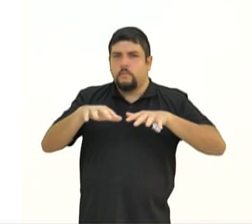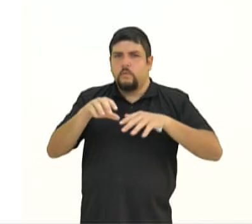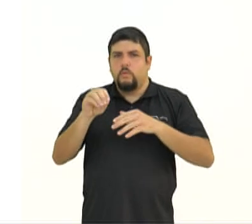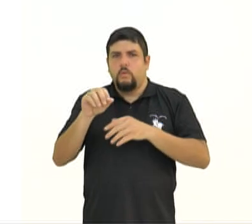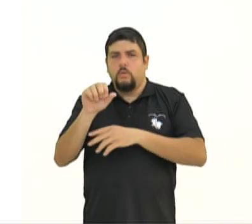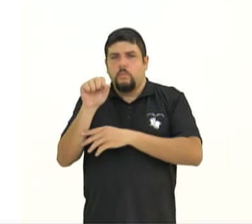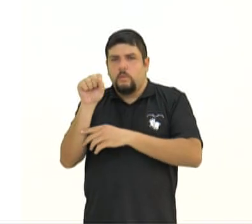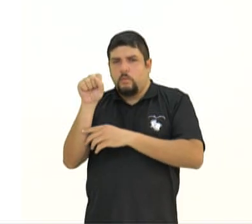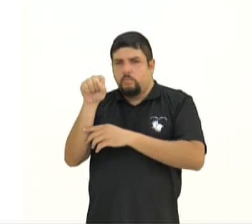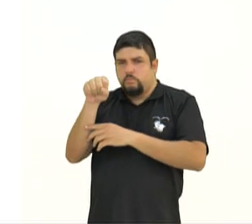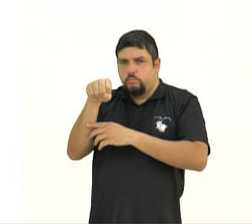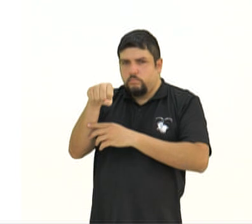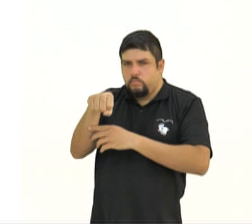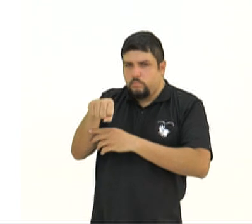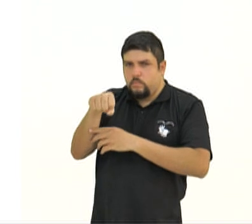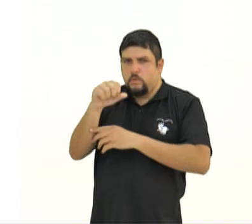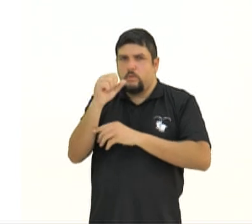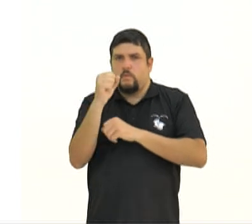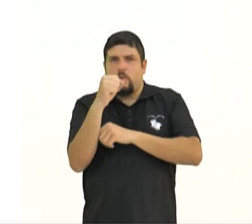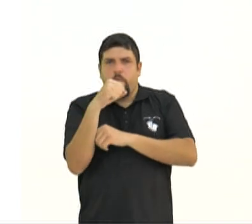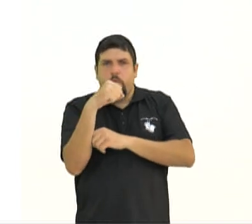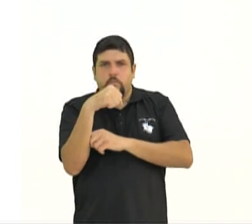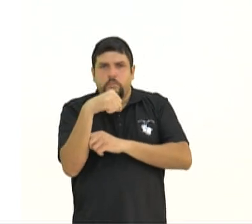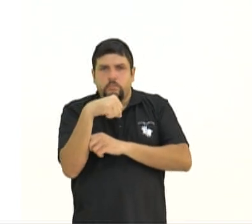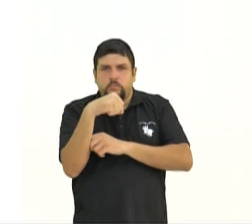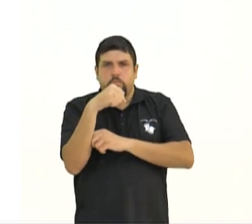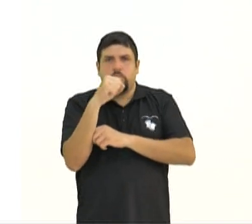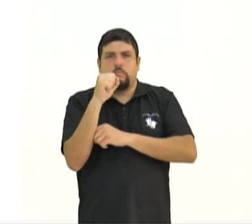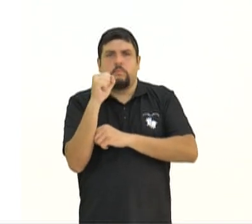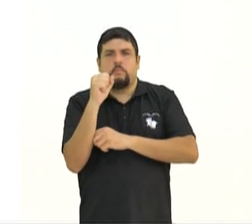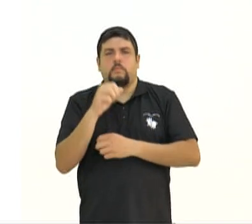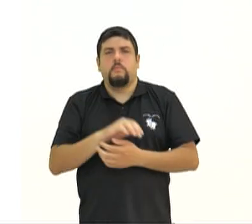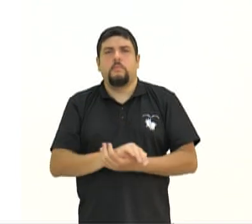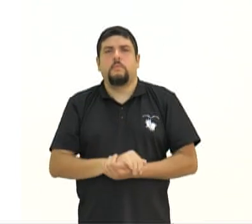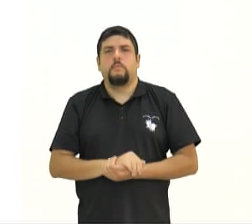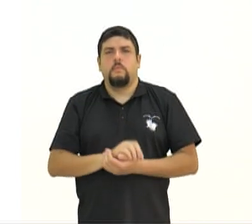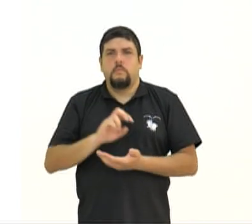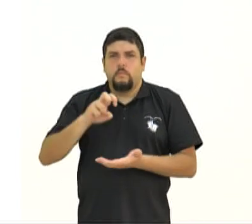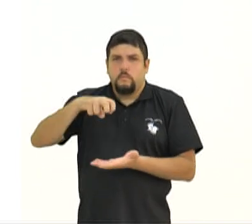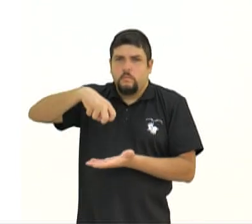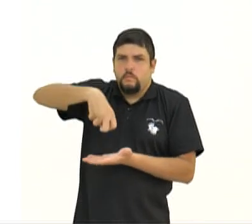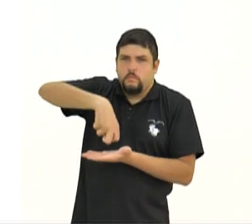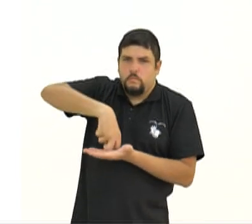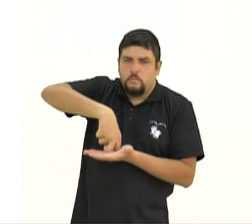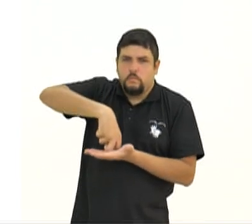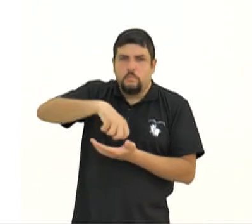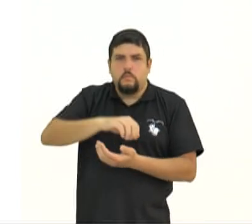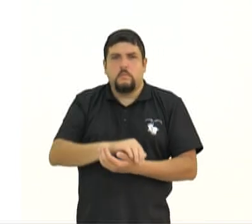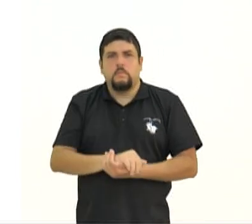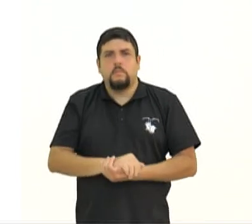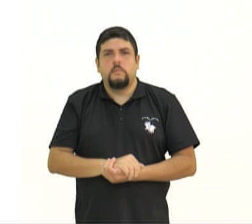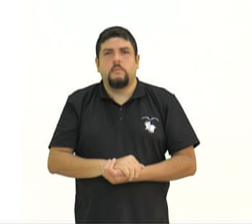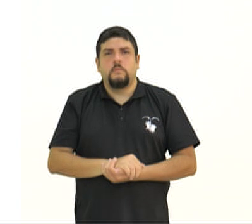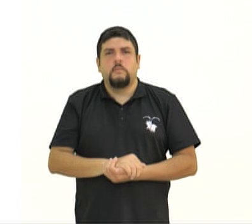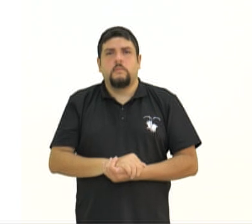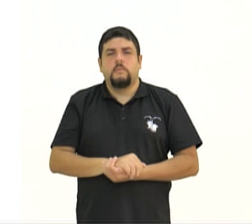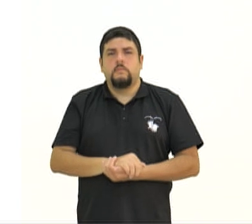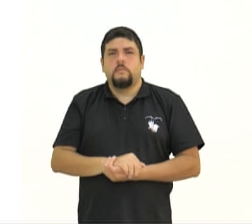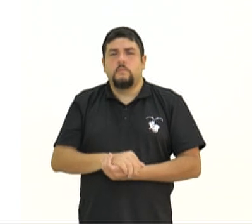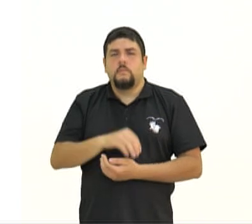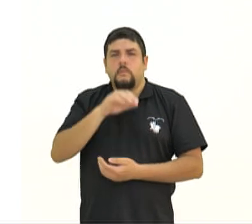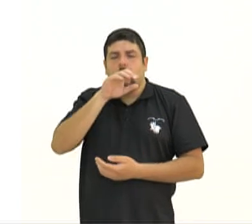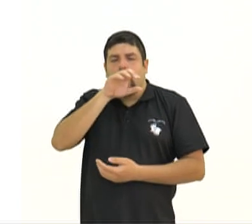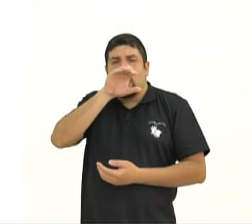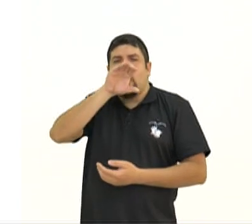curvo com as costas, com a coluna, arrodillar-se, ajoelhar-se, bostezar,